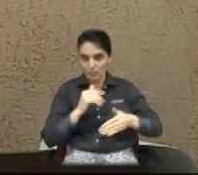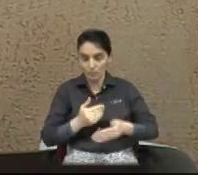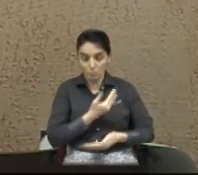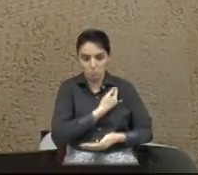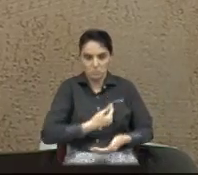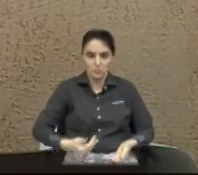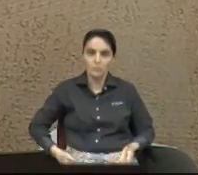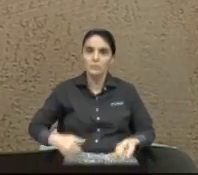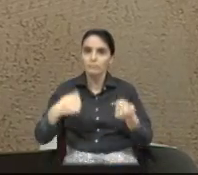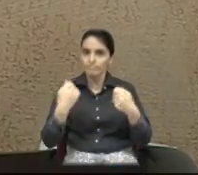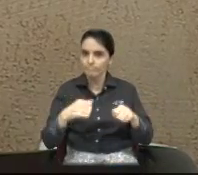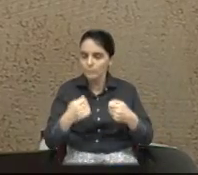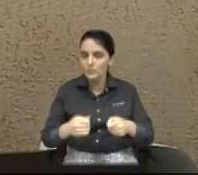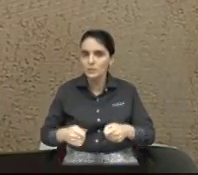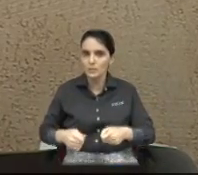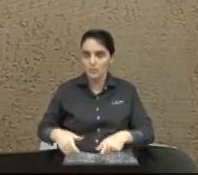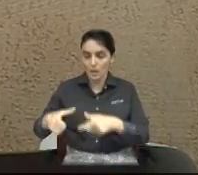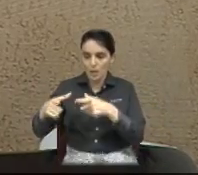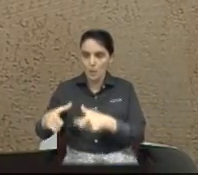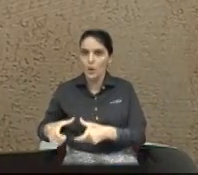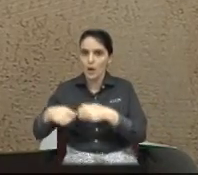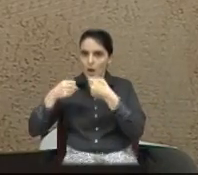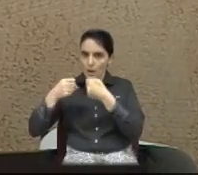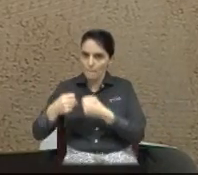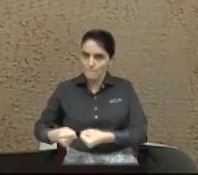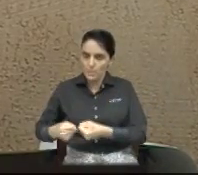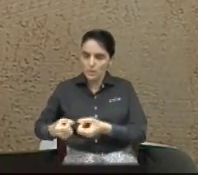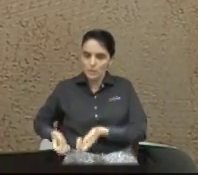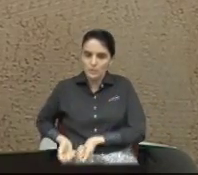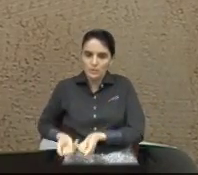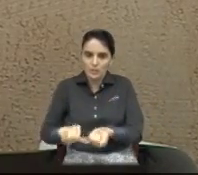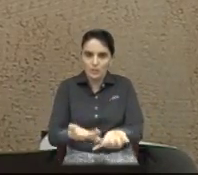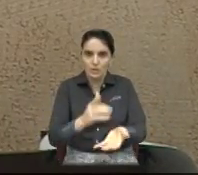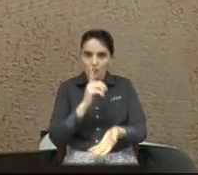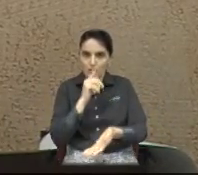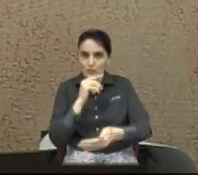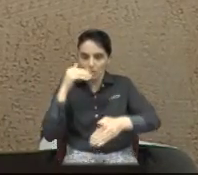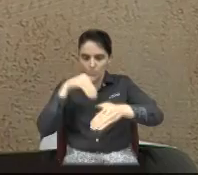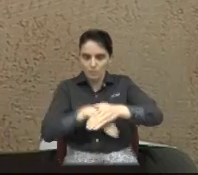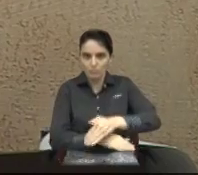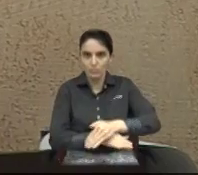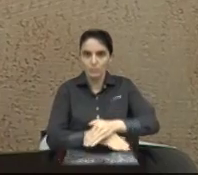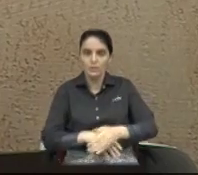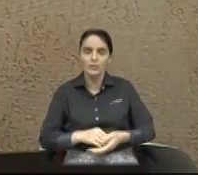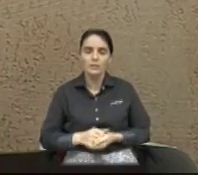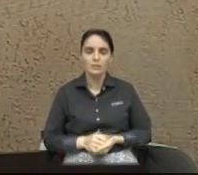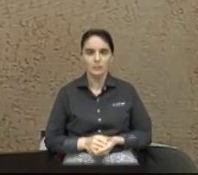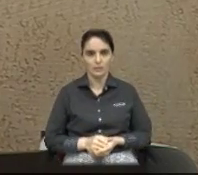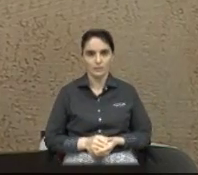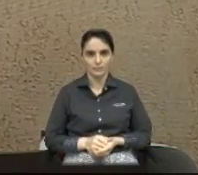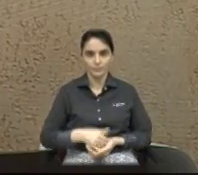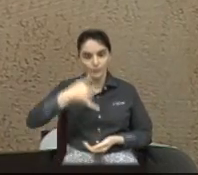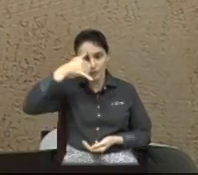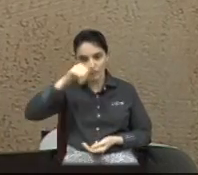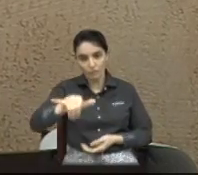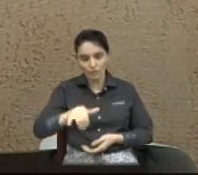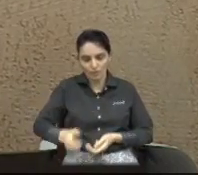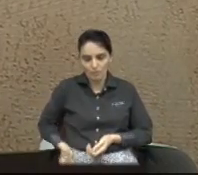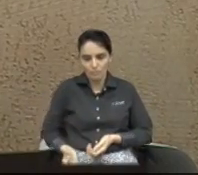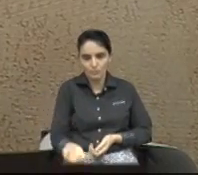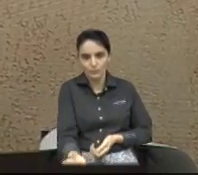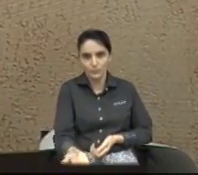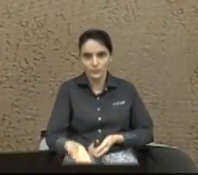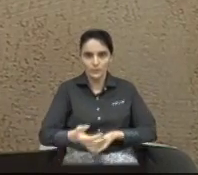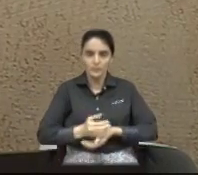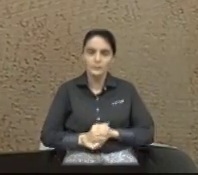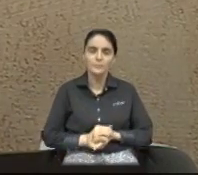de locais que possam fornecer disponibilidade hídrica de maneira estocada e preventivamente, com autonomia da administração pública